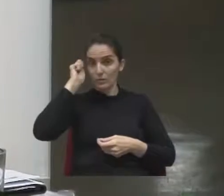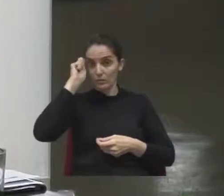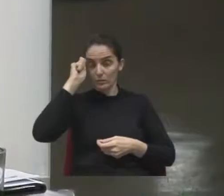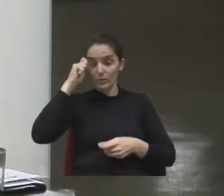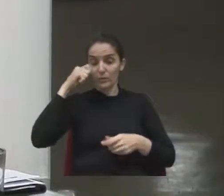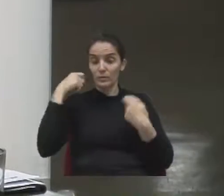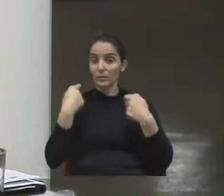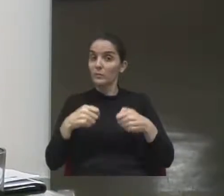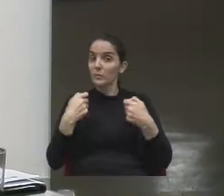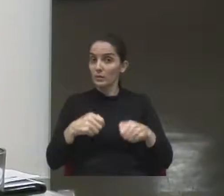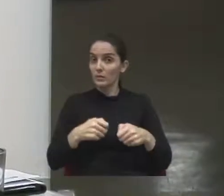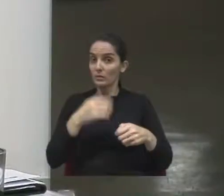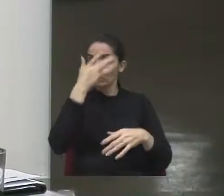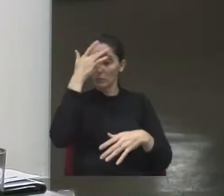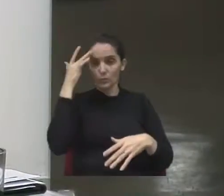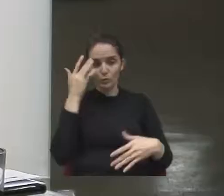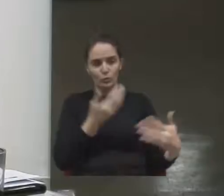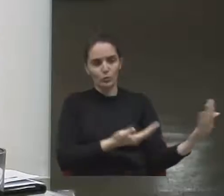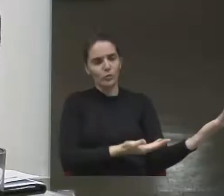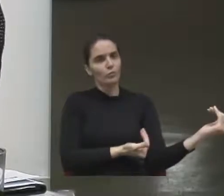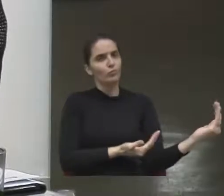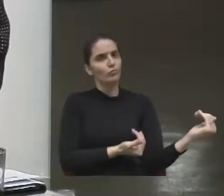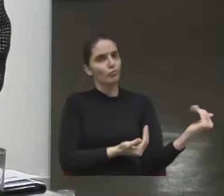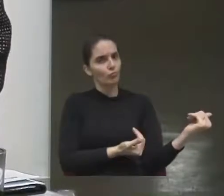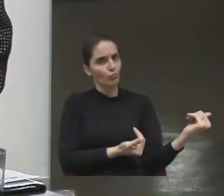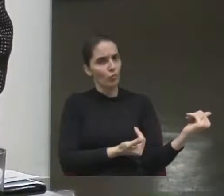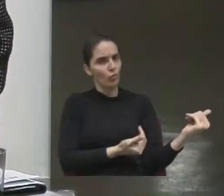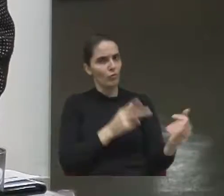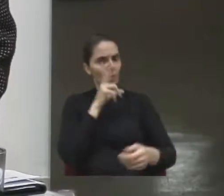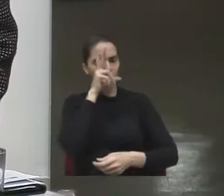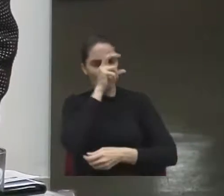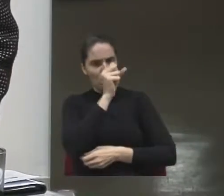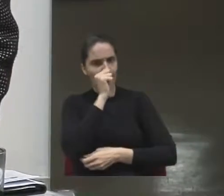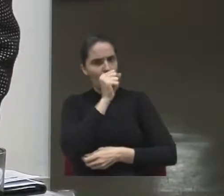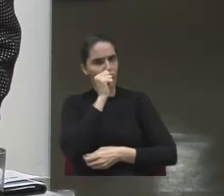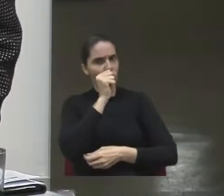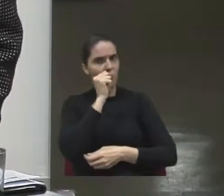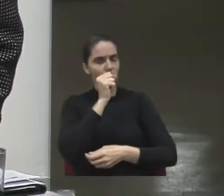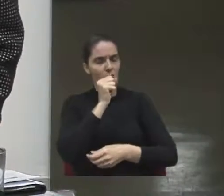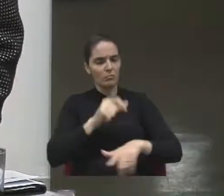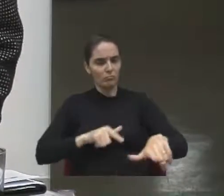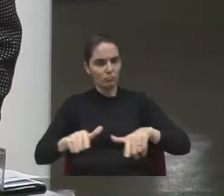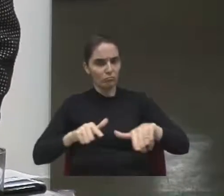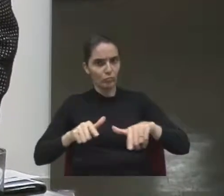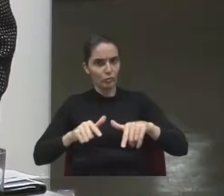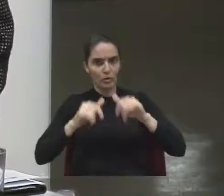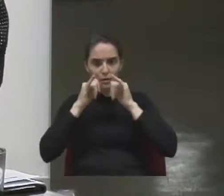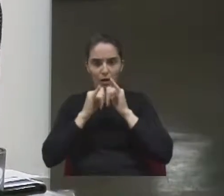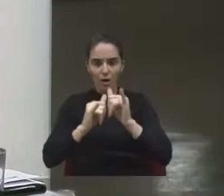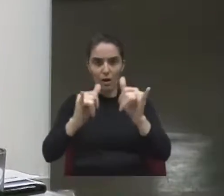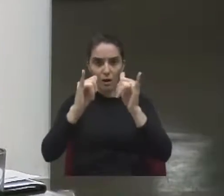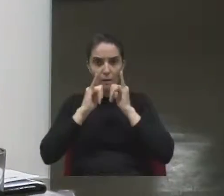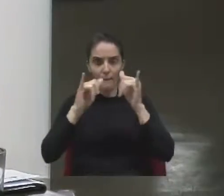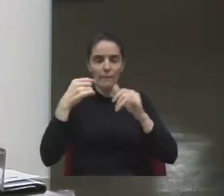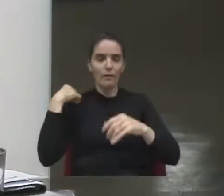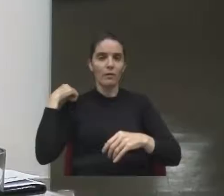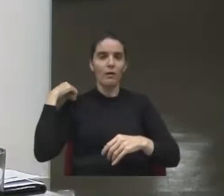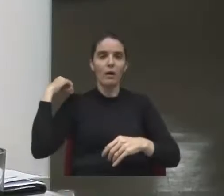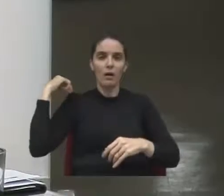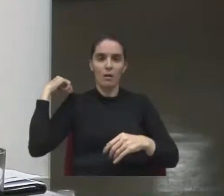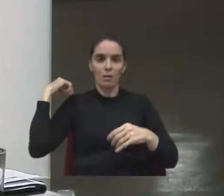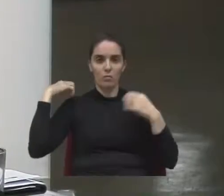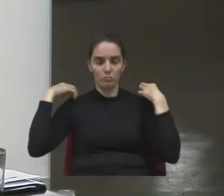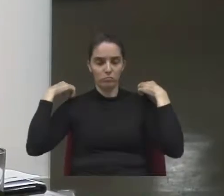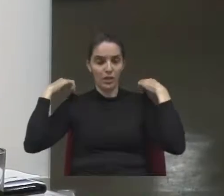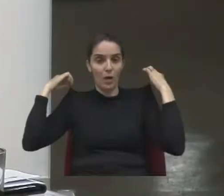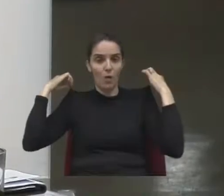jovens que têm um vigor em tantos trabalhos como a campanha do agasalho, muitas vezes